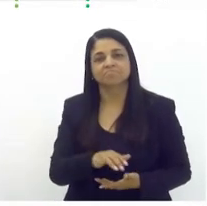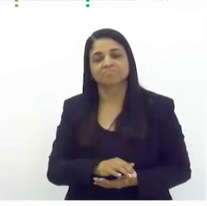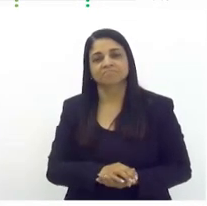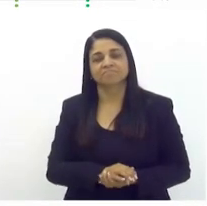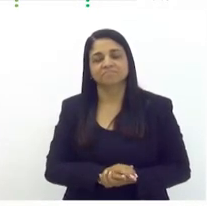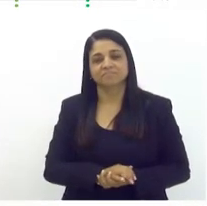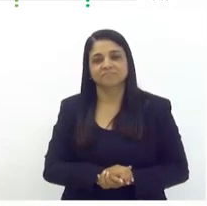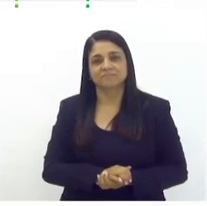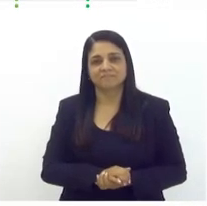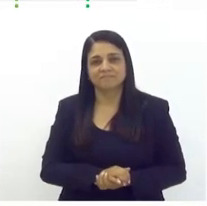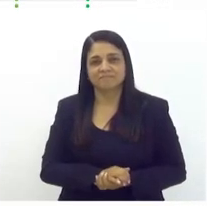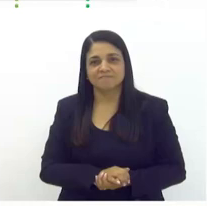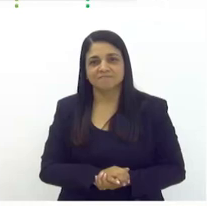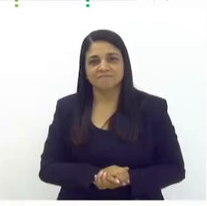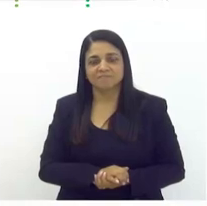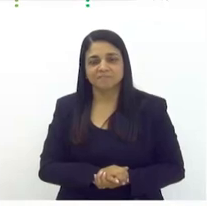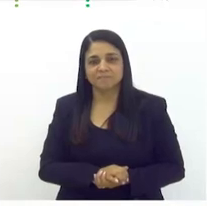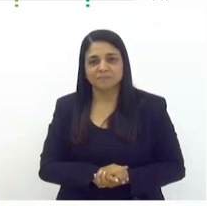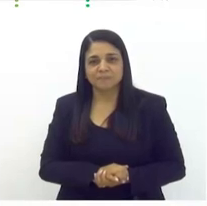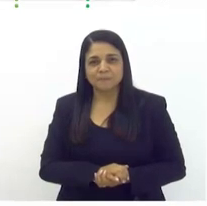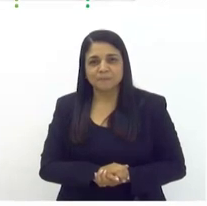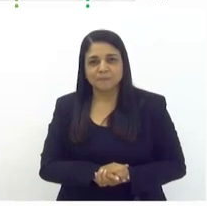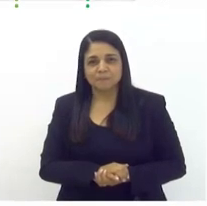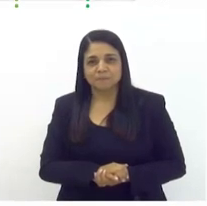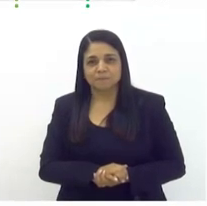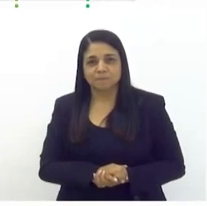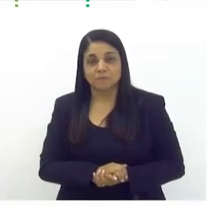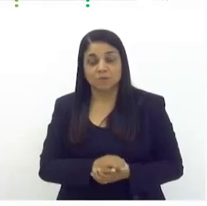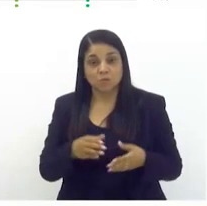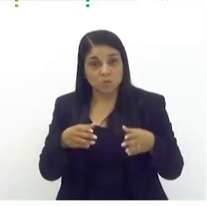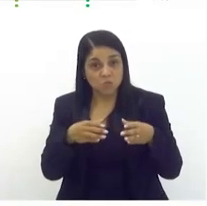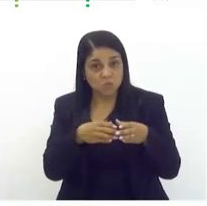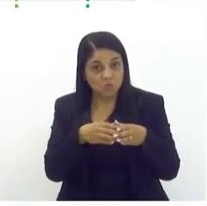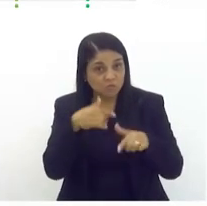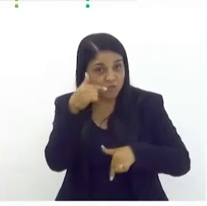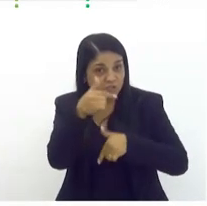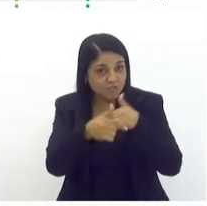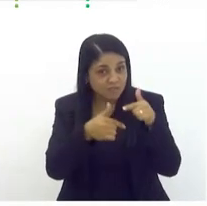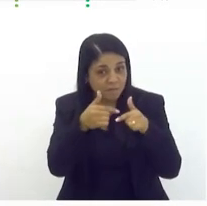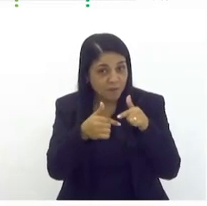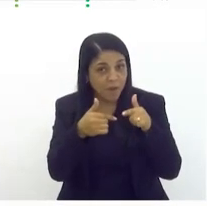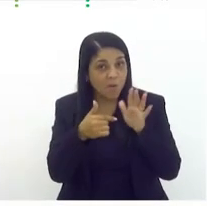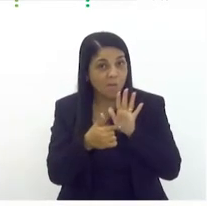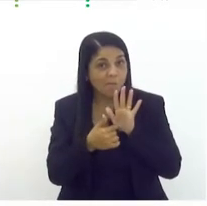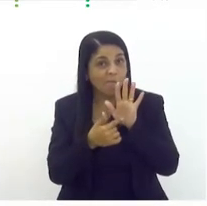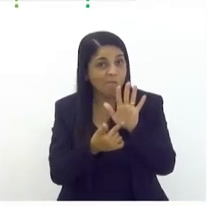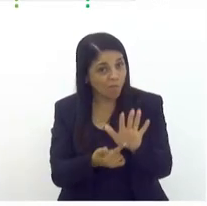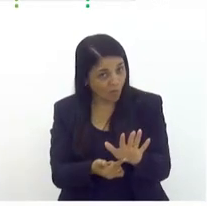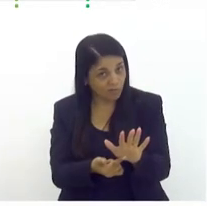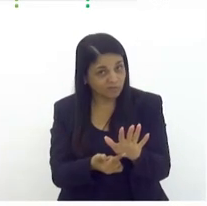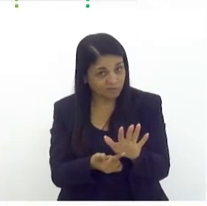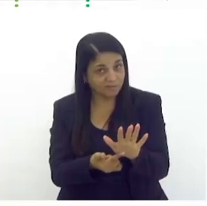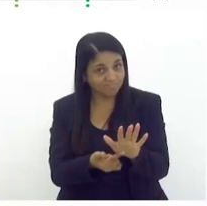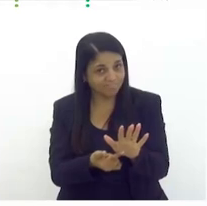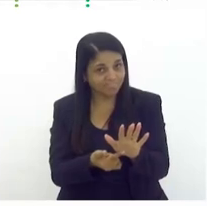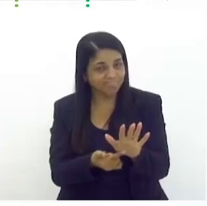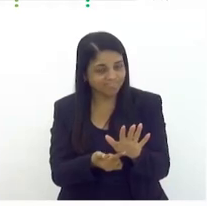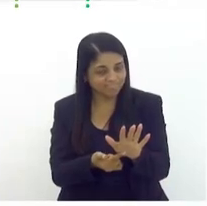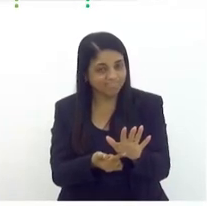então o grupo de trabalho a cena com essa possibilidade